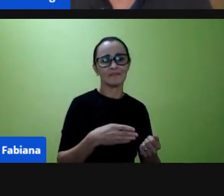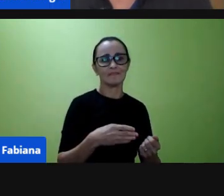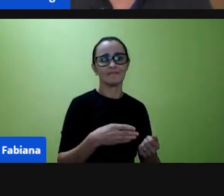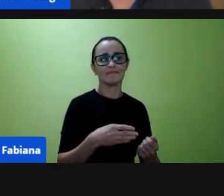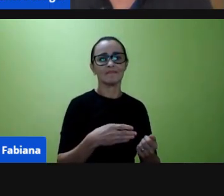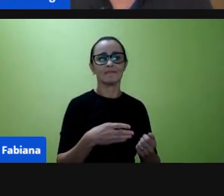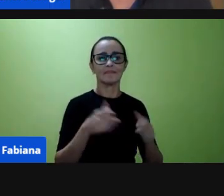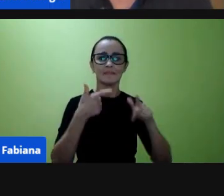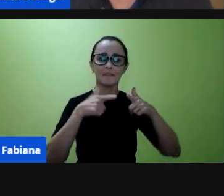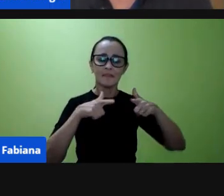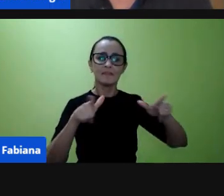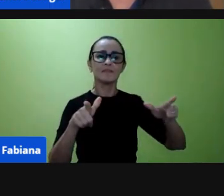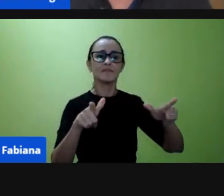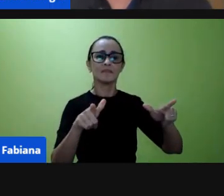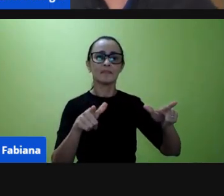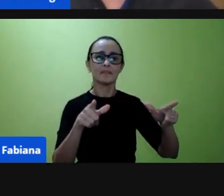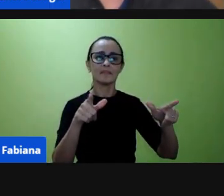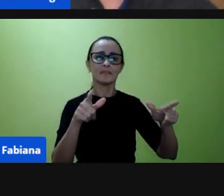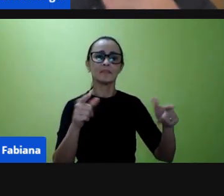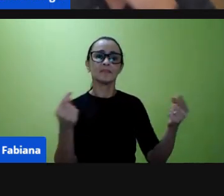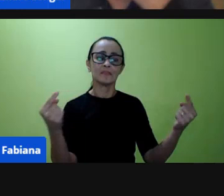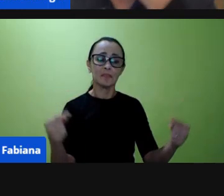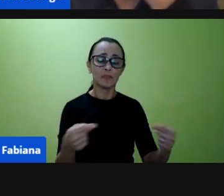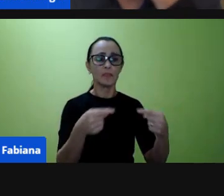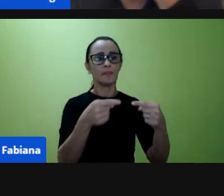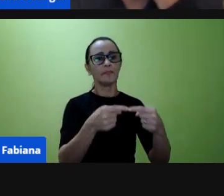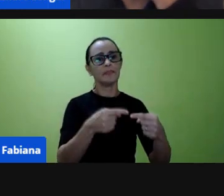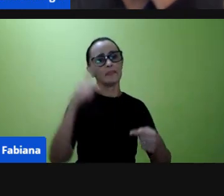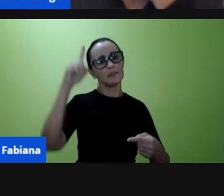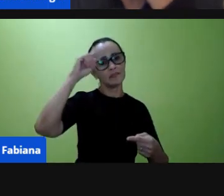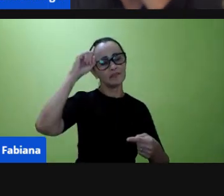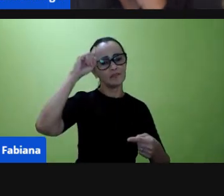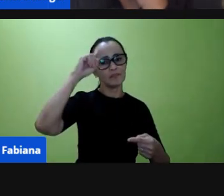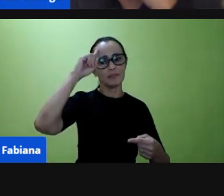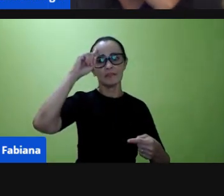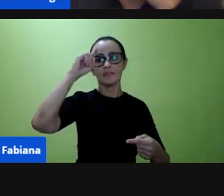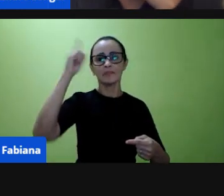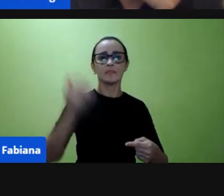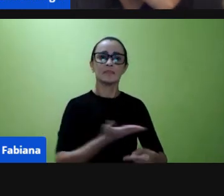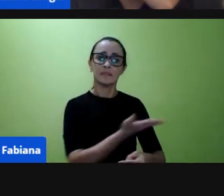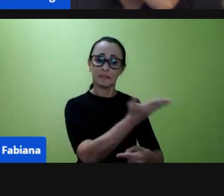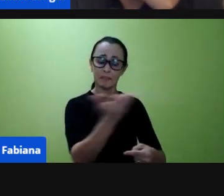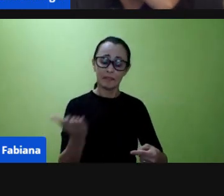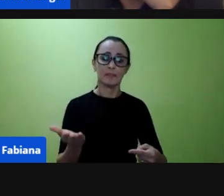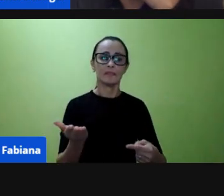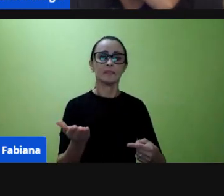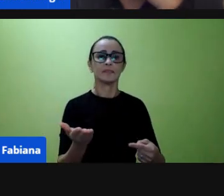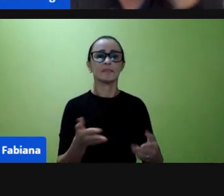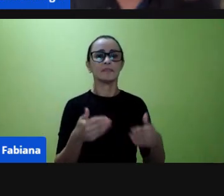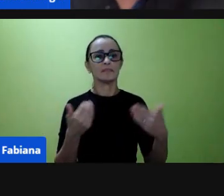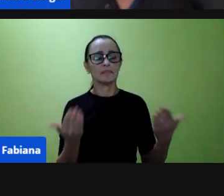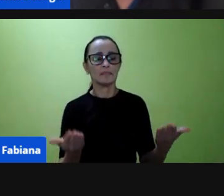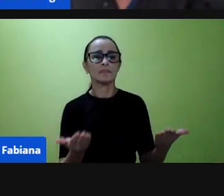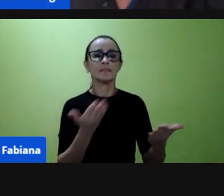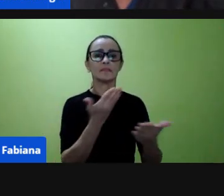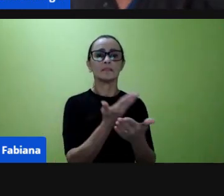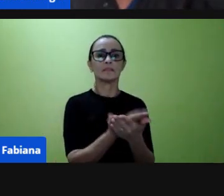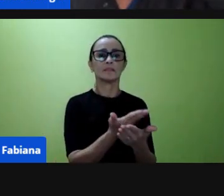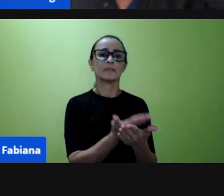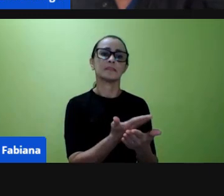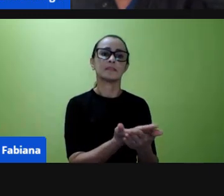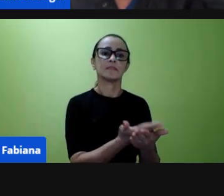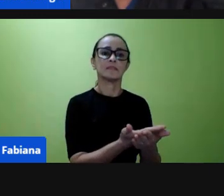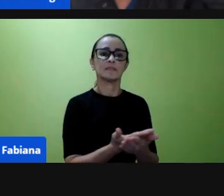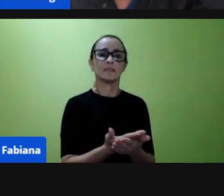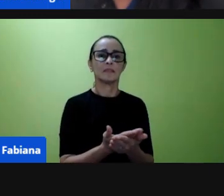tem a ver com o cotidiano deles, né? E lembrar, né, que nós estamos concorrendo, nas nossas aulas, estão concorrendo com